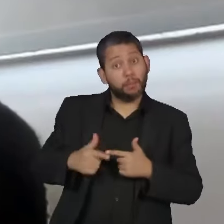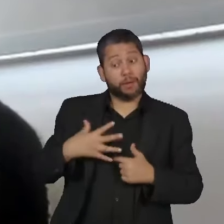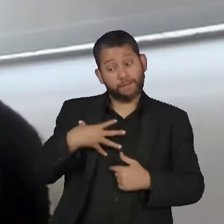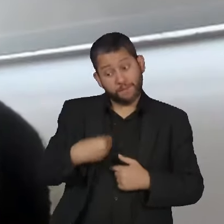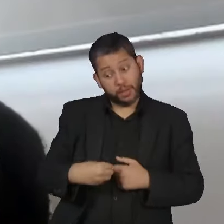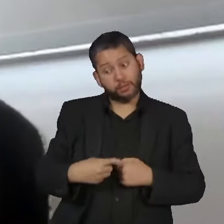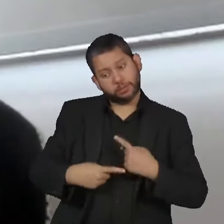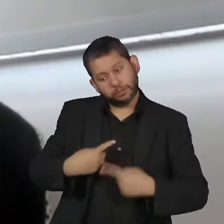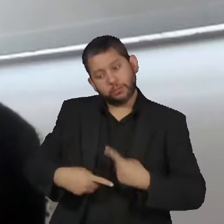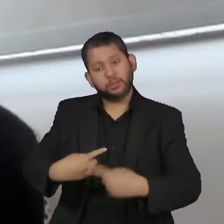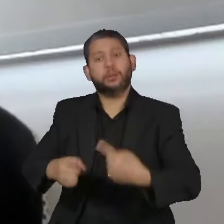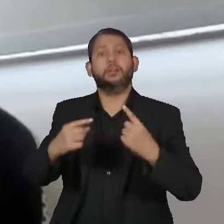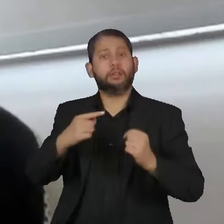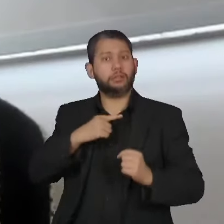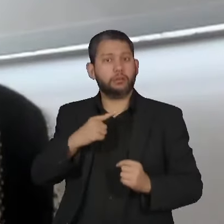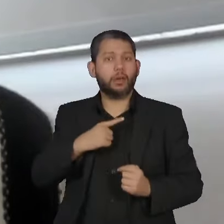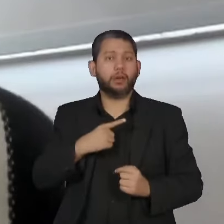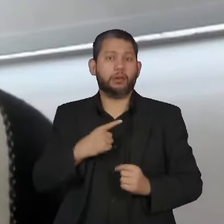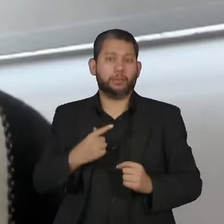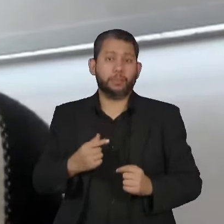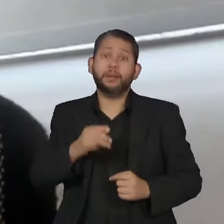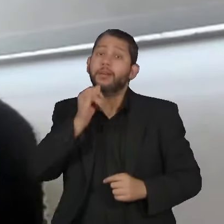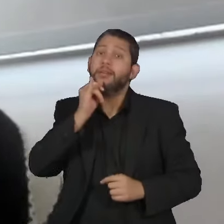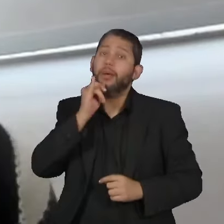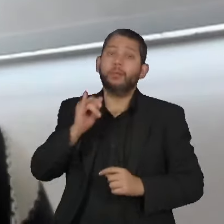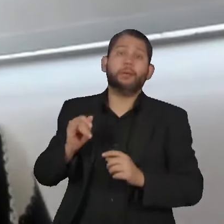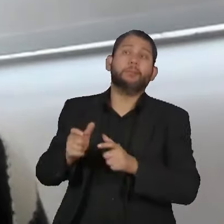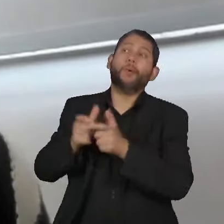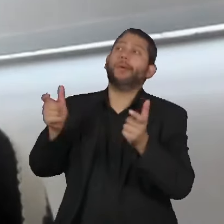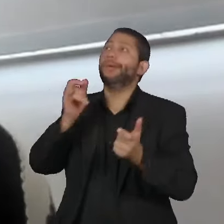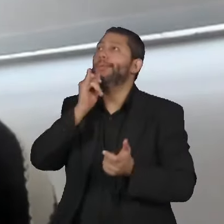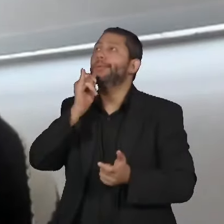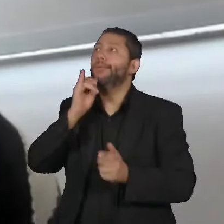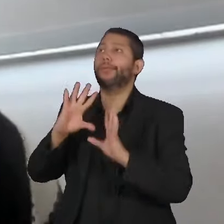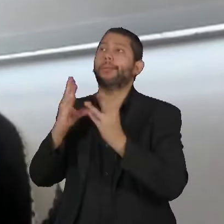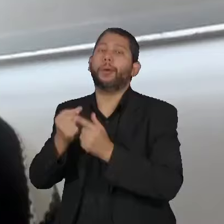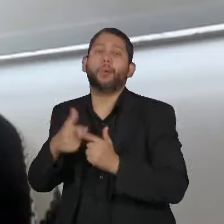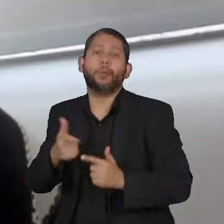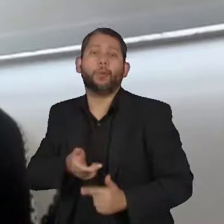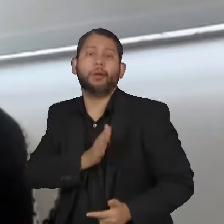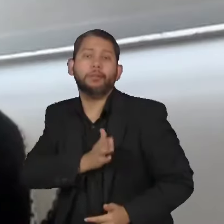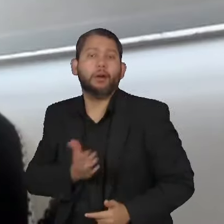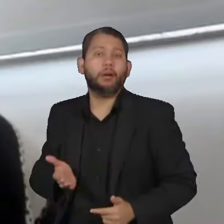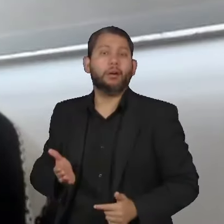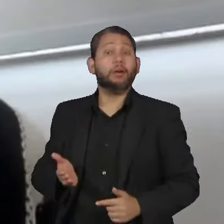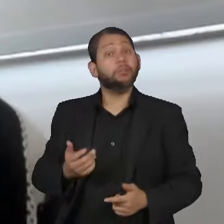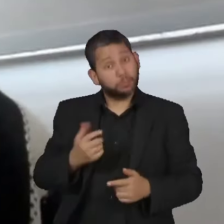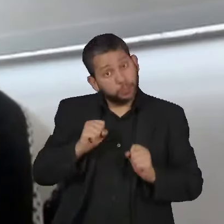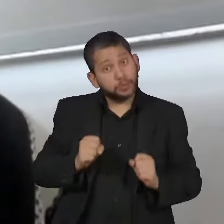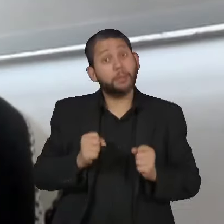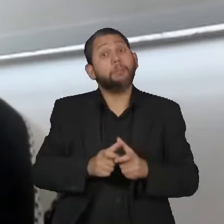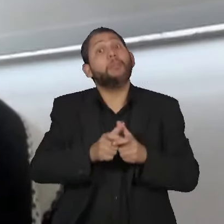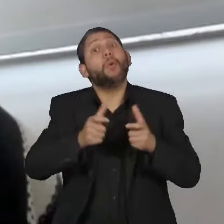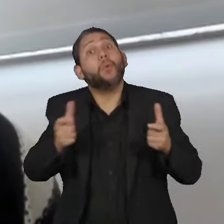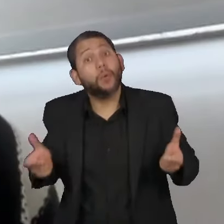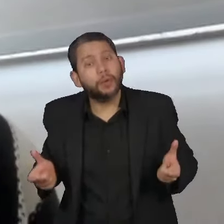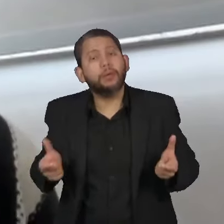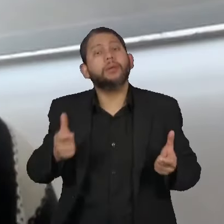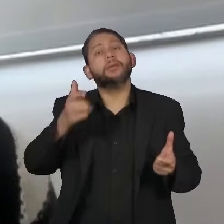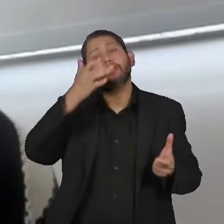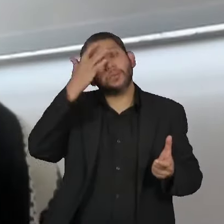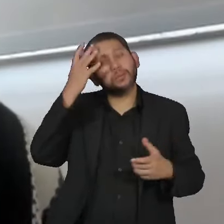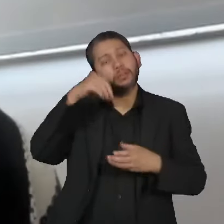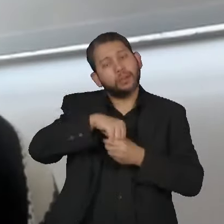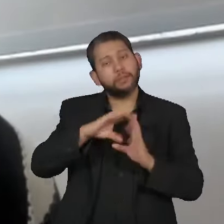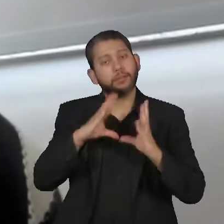geralmente histórias familiares, certo? De famílias que morrem ou de doença cardiovascular ou de neoplasias. Então, essa fragilidade, essa tendência eventual